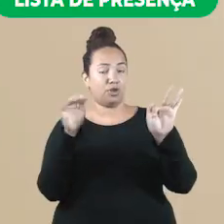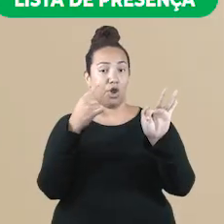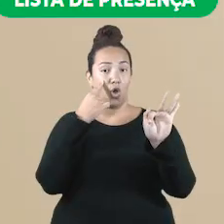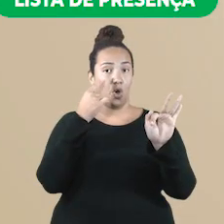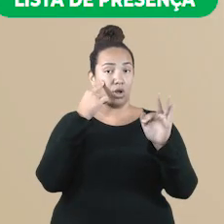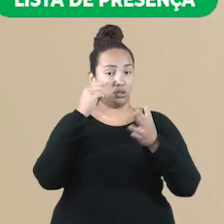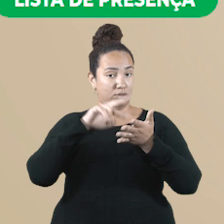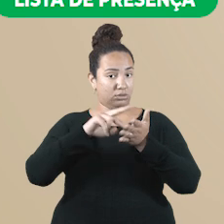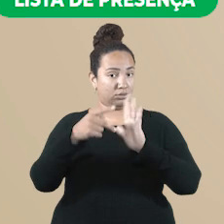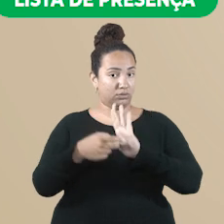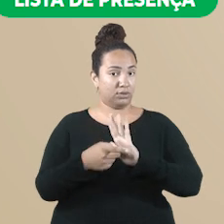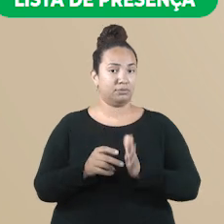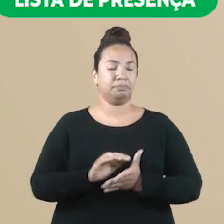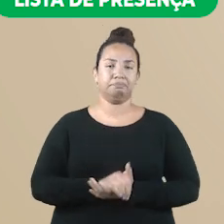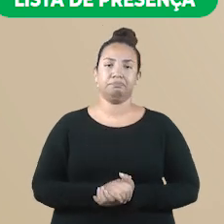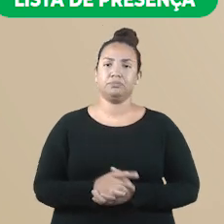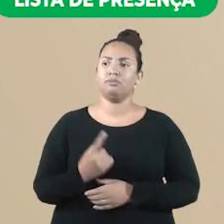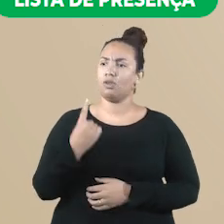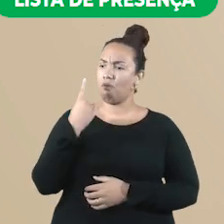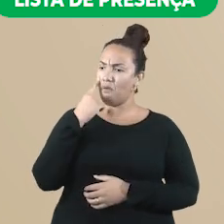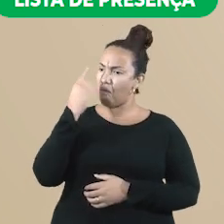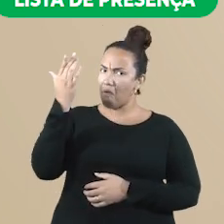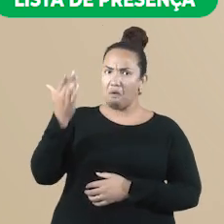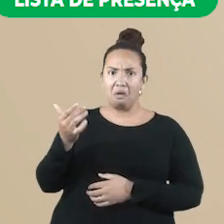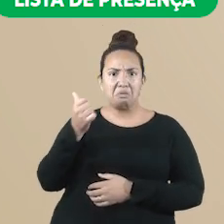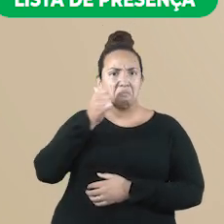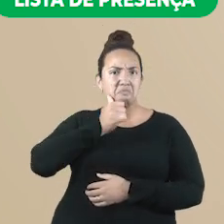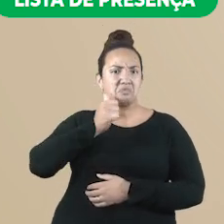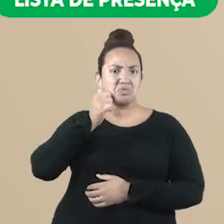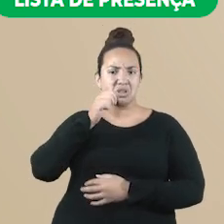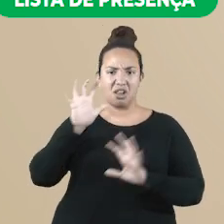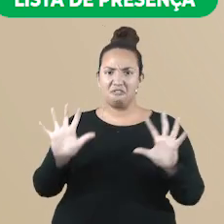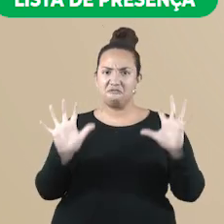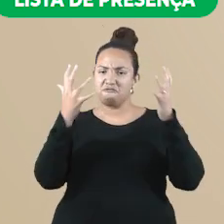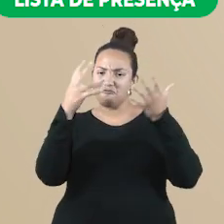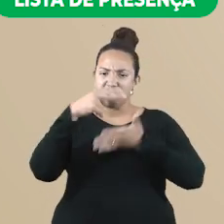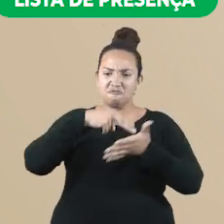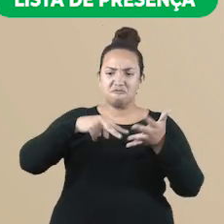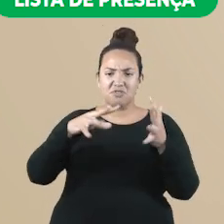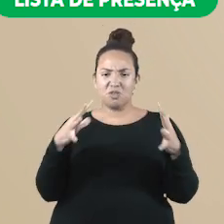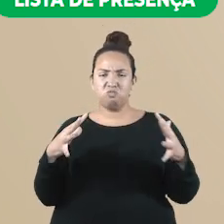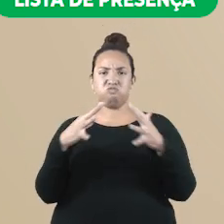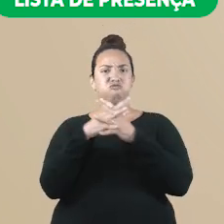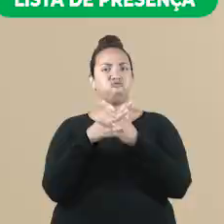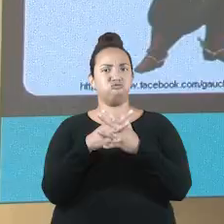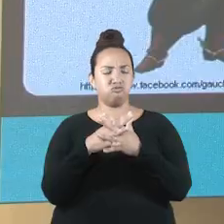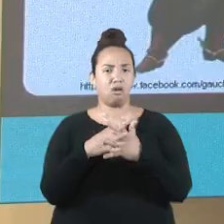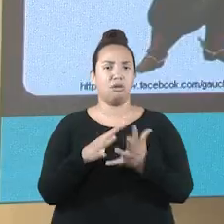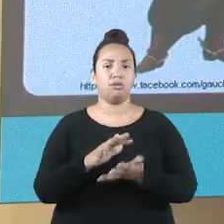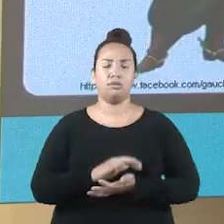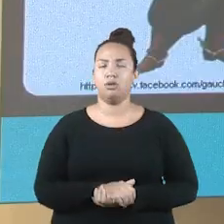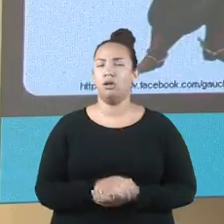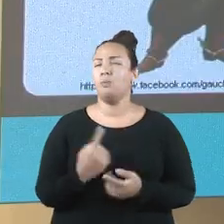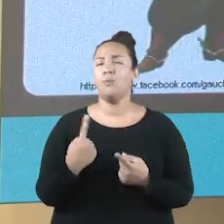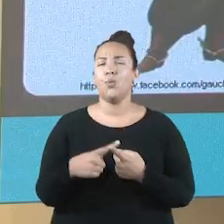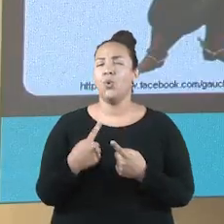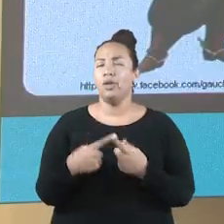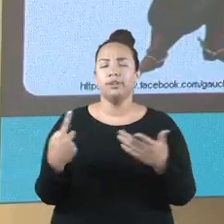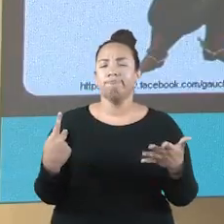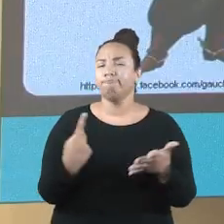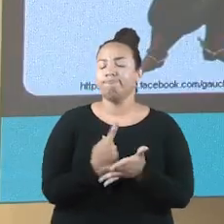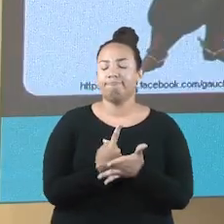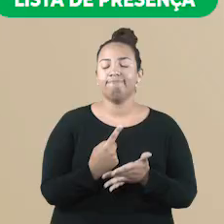frase. E olha só o que ela quer dizer. Olha, a moça arrumou uma confusão no baile. Por que será que